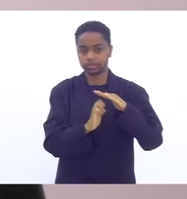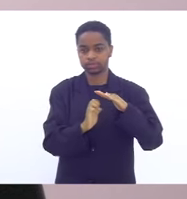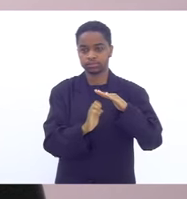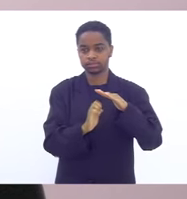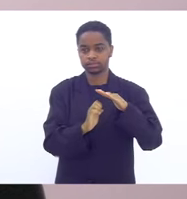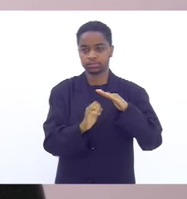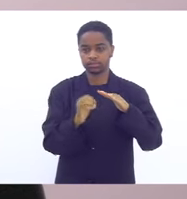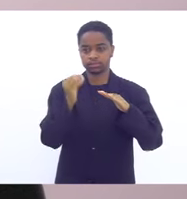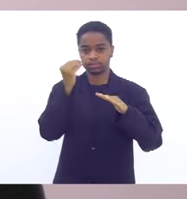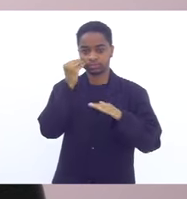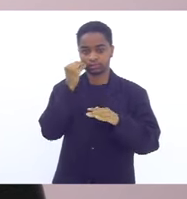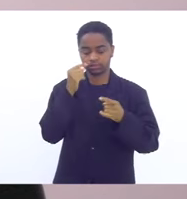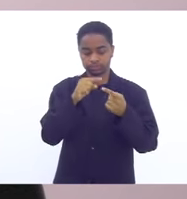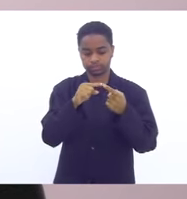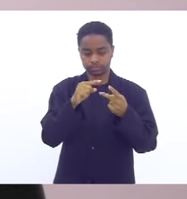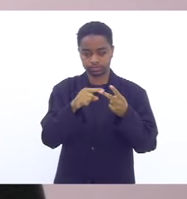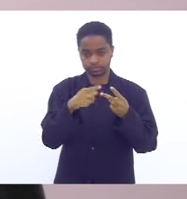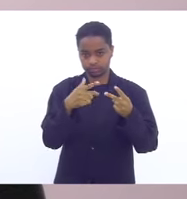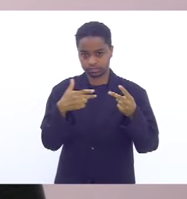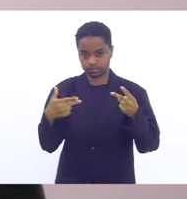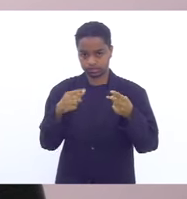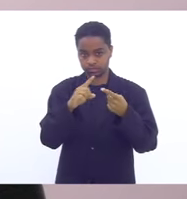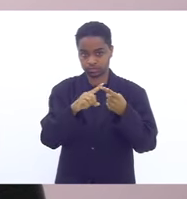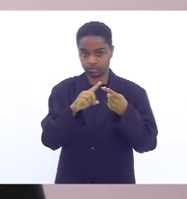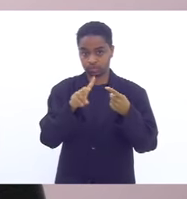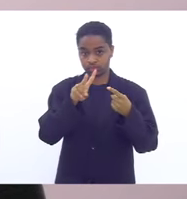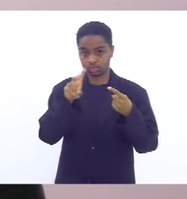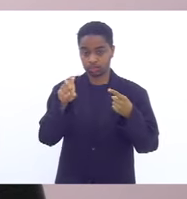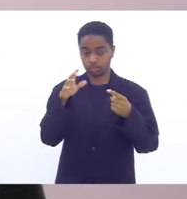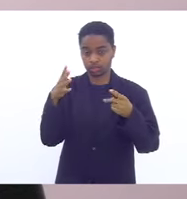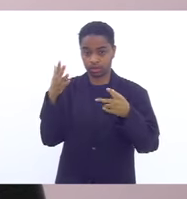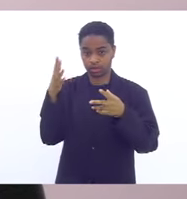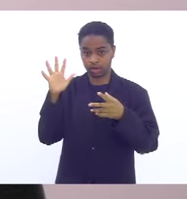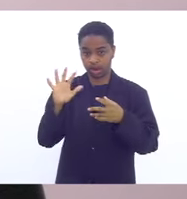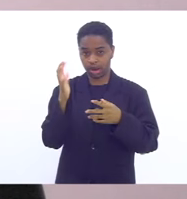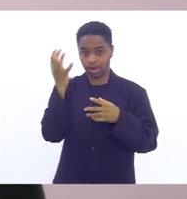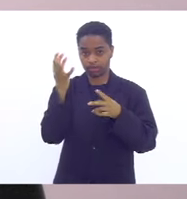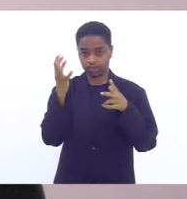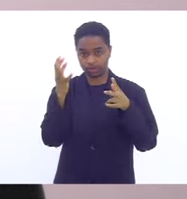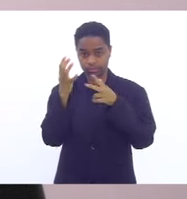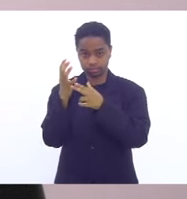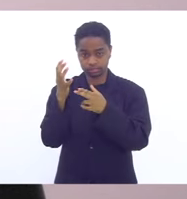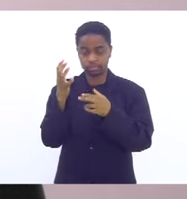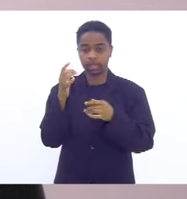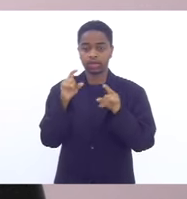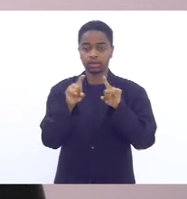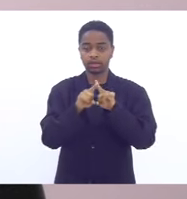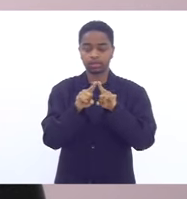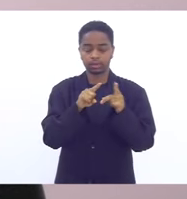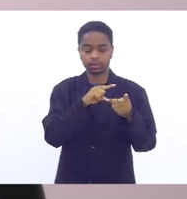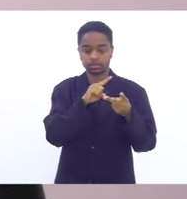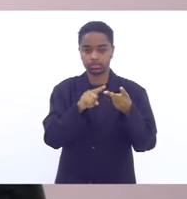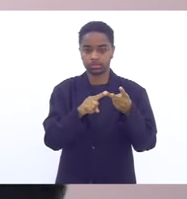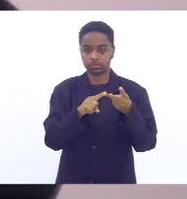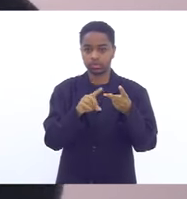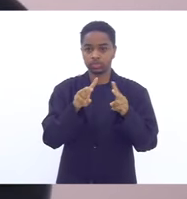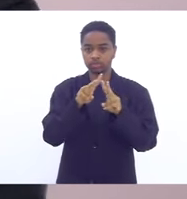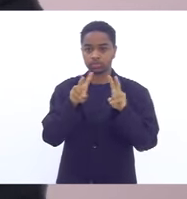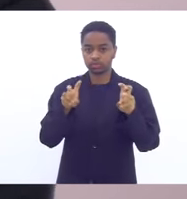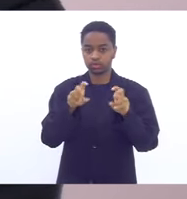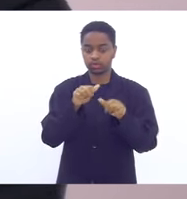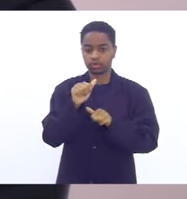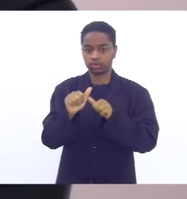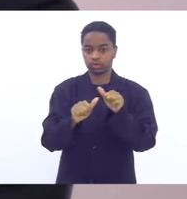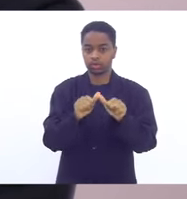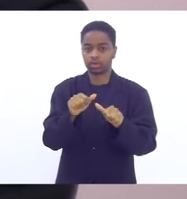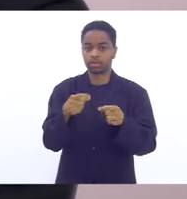as duas questões, uma relacionada à poda e a outra relacionada a essa troca, o que já é objeto de leis